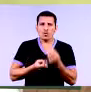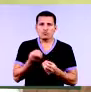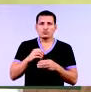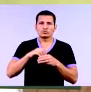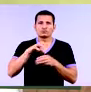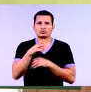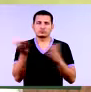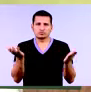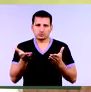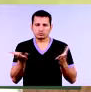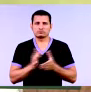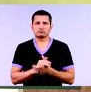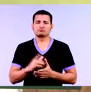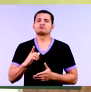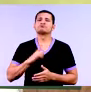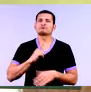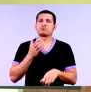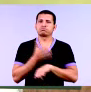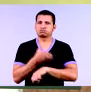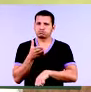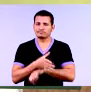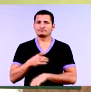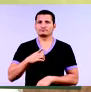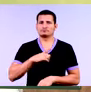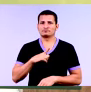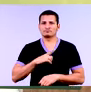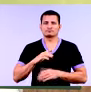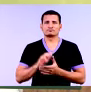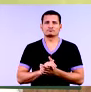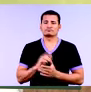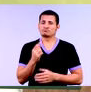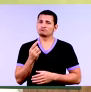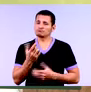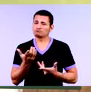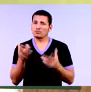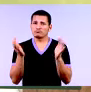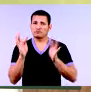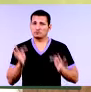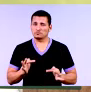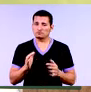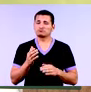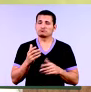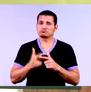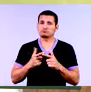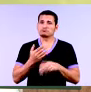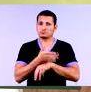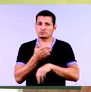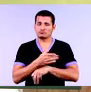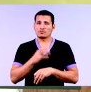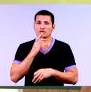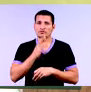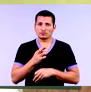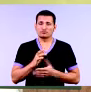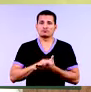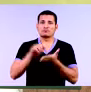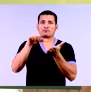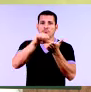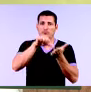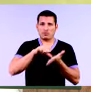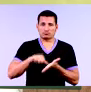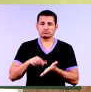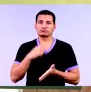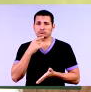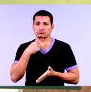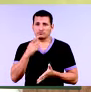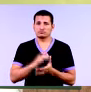legal. Bastante interação, né? Então, a gente fica feliz da interação. A gente está até respondendo aqui os questionamentos dos polos. E aí a